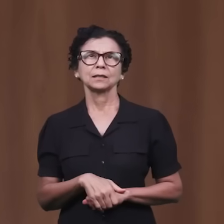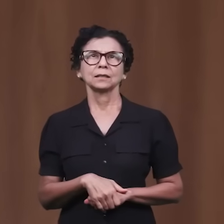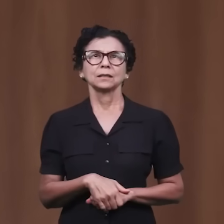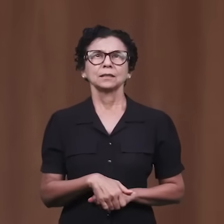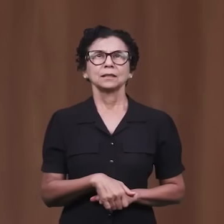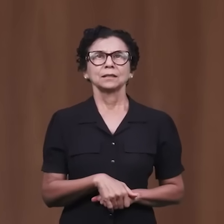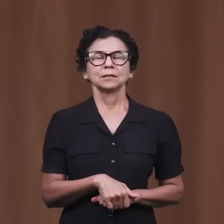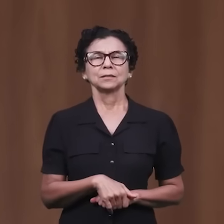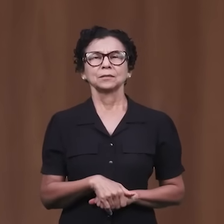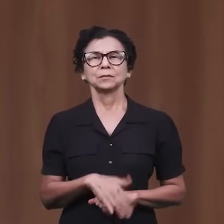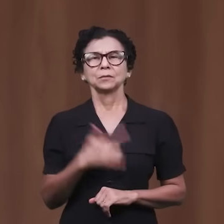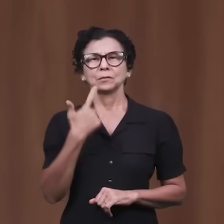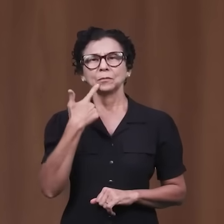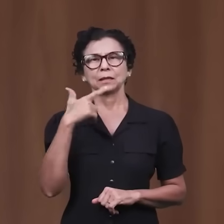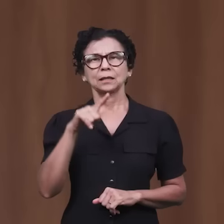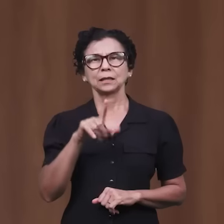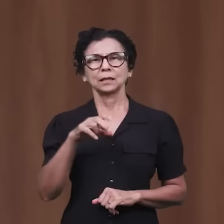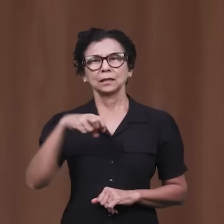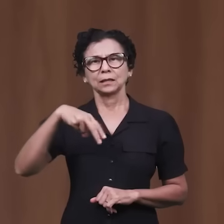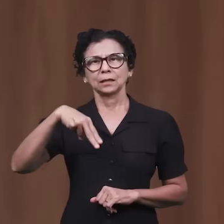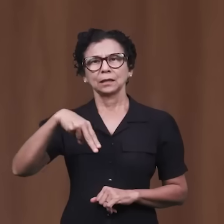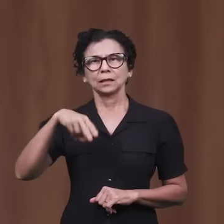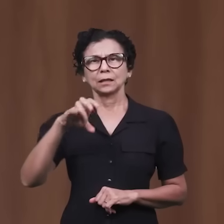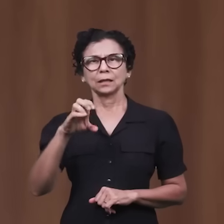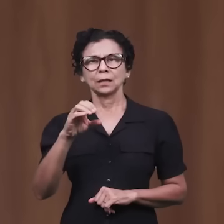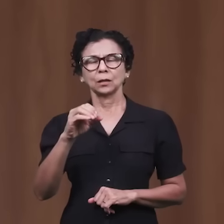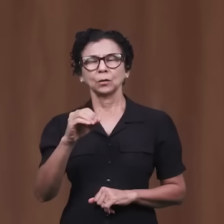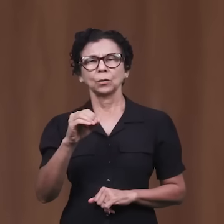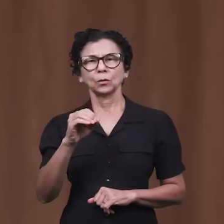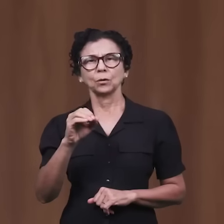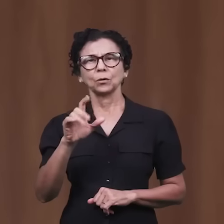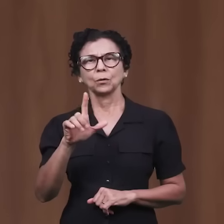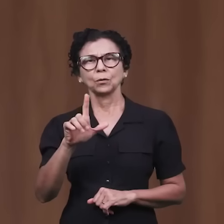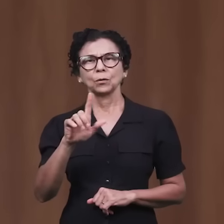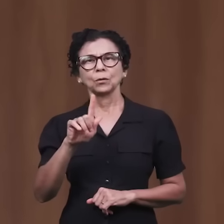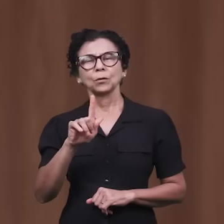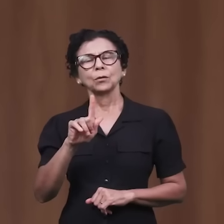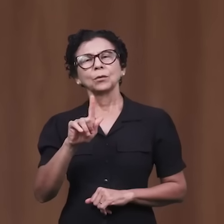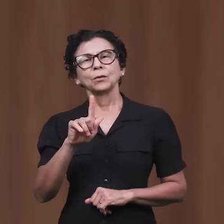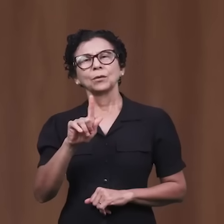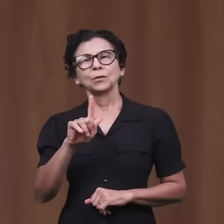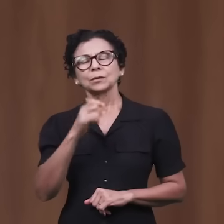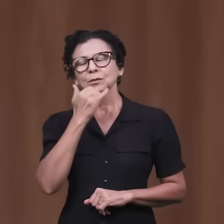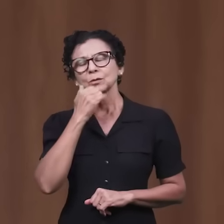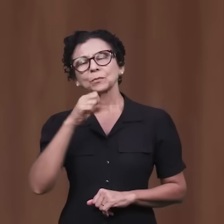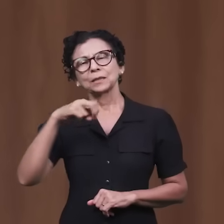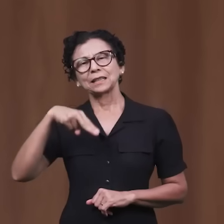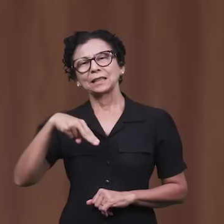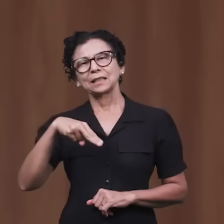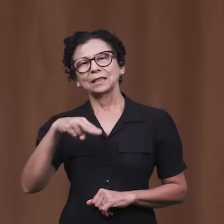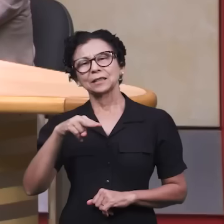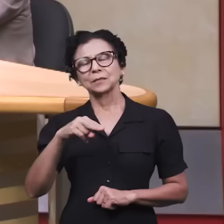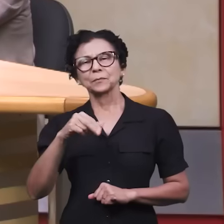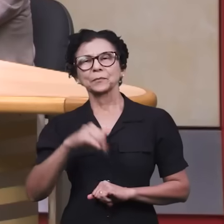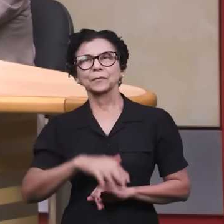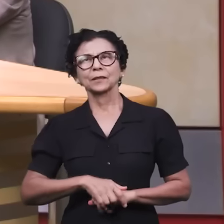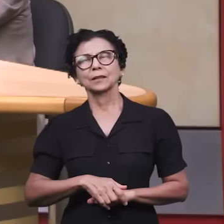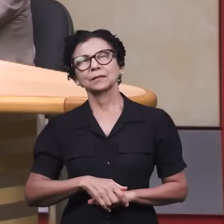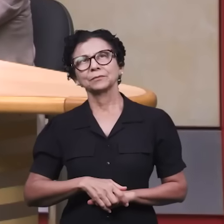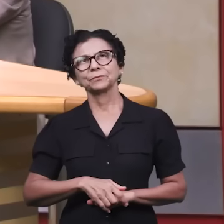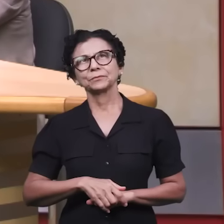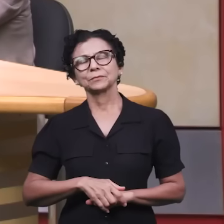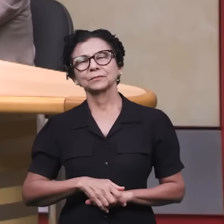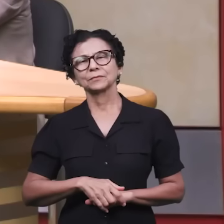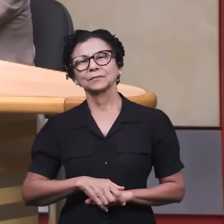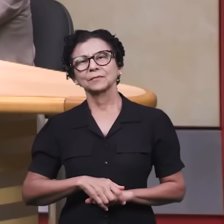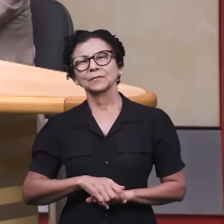língua neerlandesa. Eu nem sabia que existia essa língua neerlandesa. Me explicaram de onde vem essa língua. Essa língua ela é da Holanda,